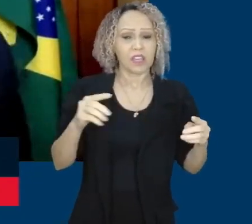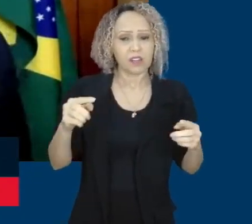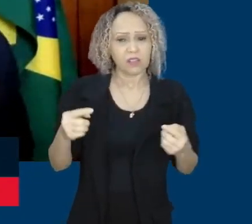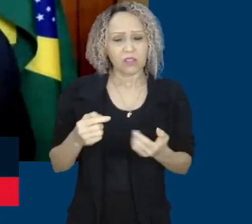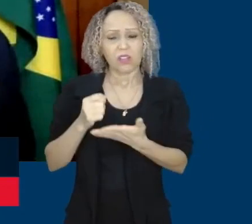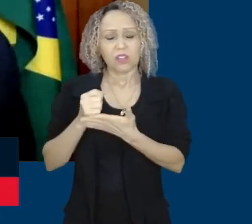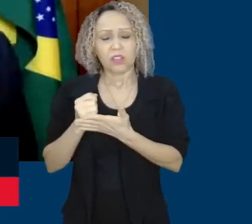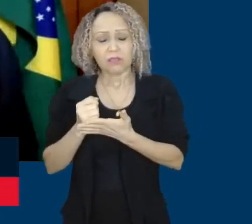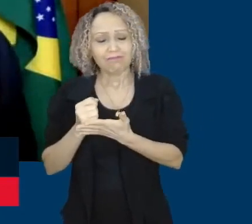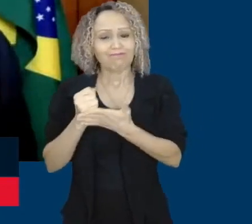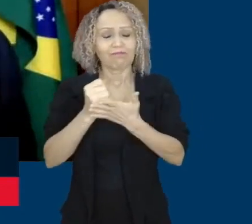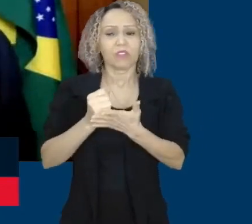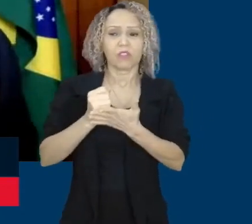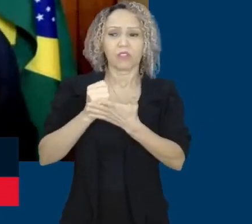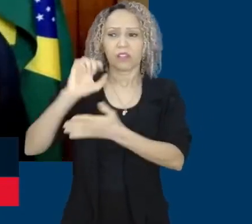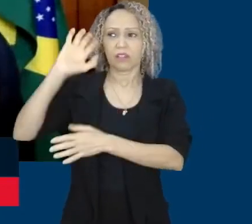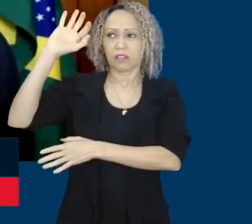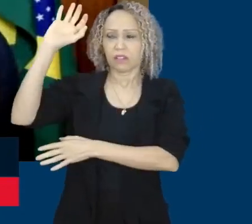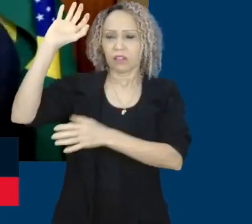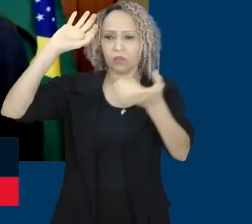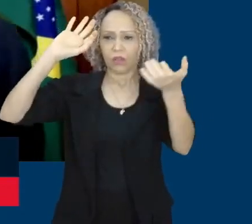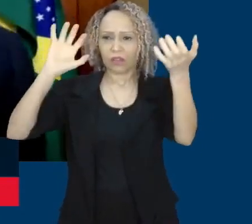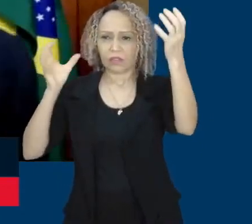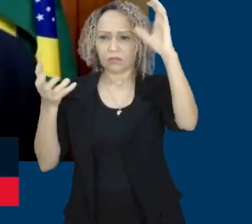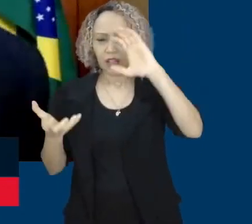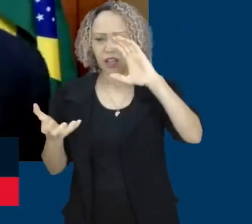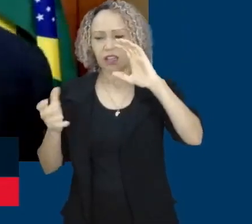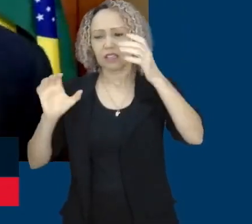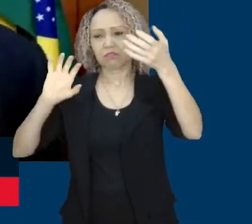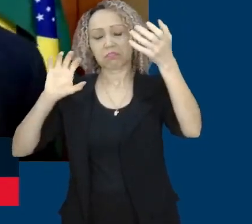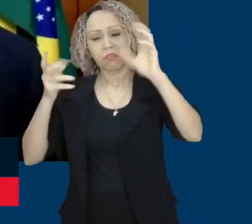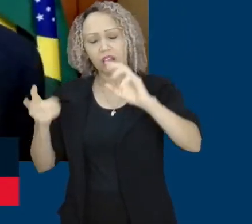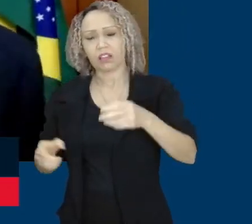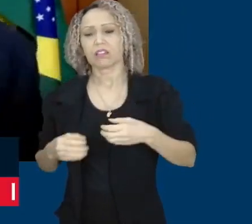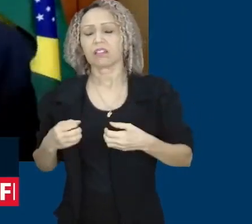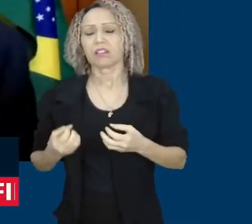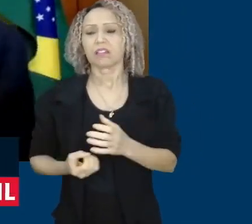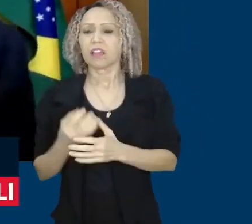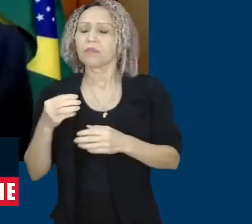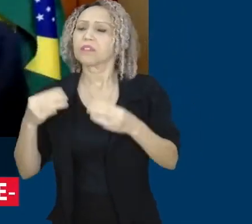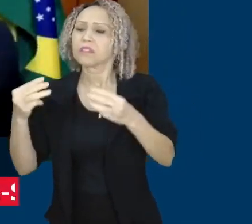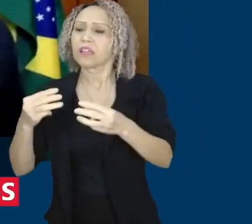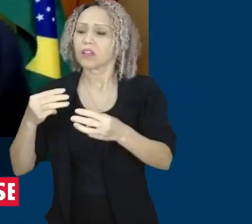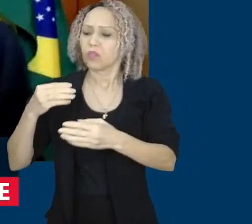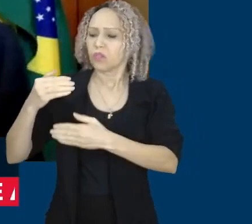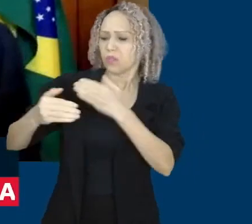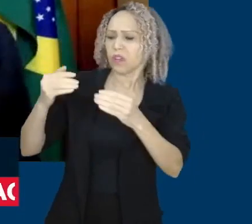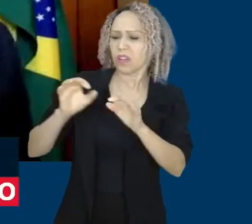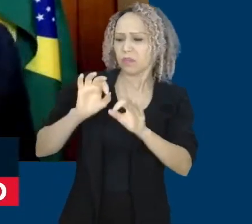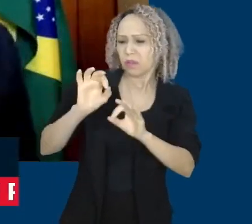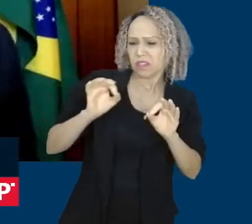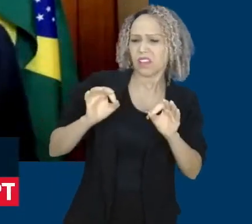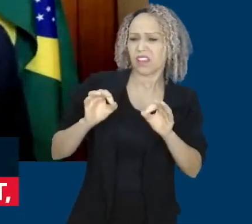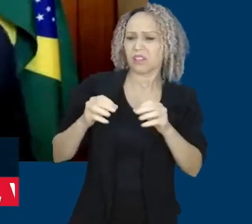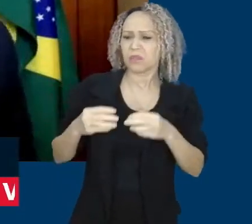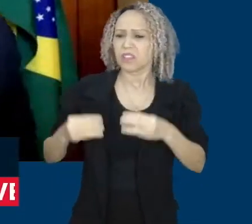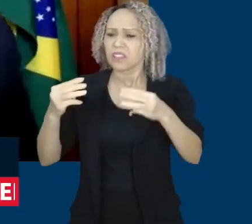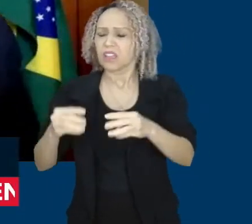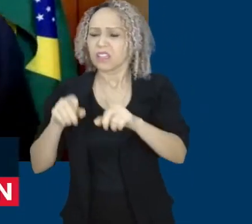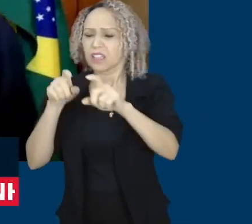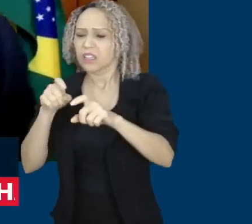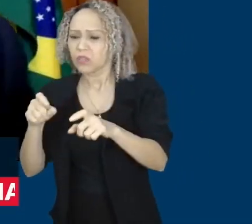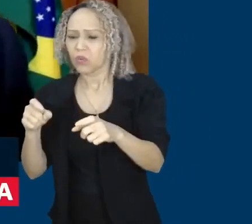Ambiente, justamente com o Ministério do Desenvolvimento Agrário e Agricultura Familiar, juntamente com o Ministério da Agricultura, né, e Pecuária e